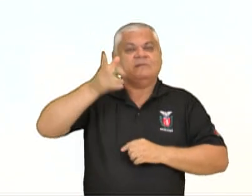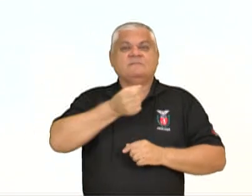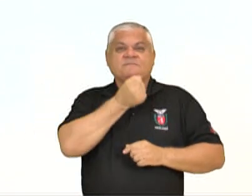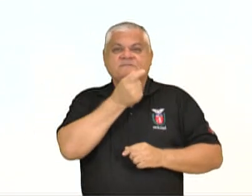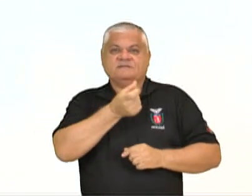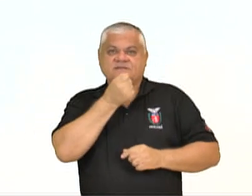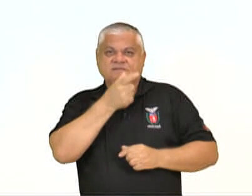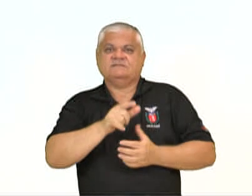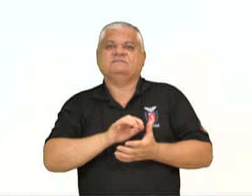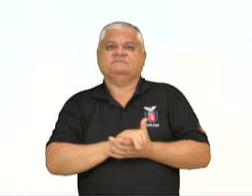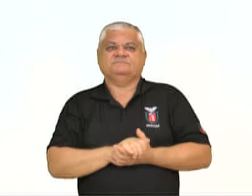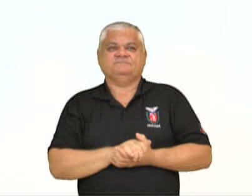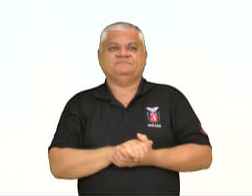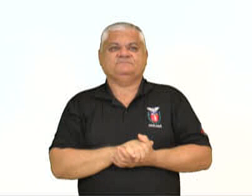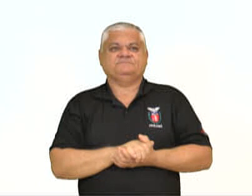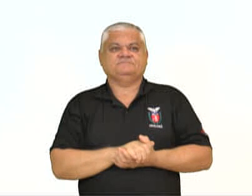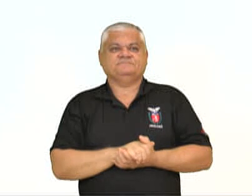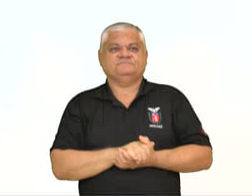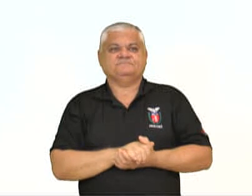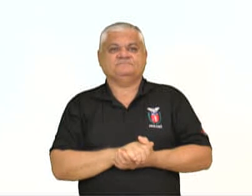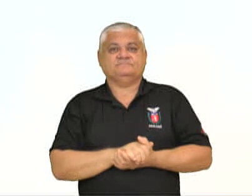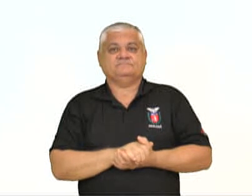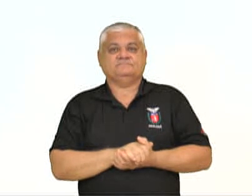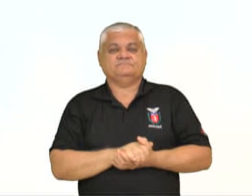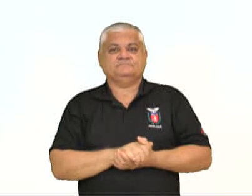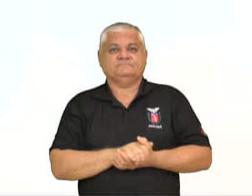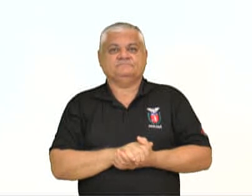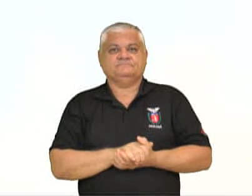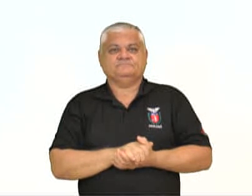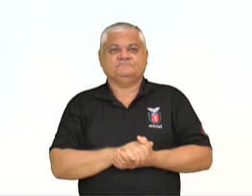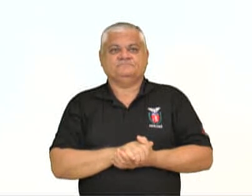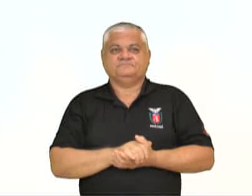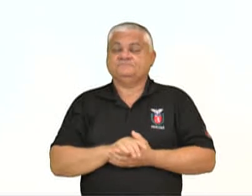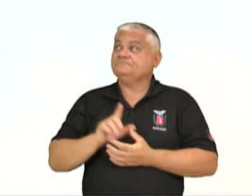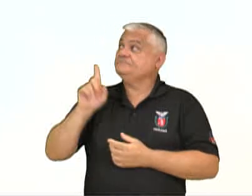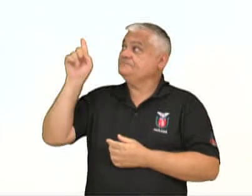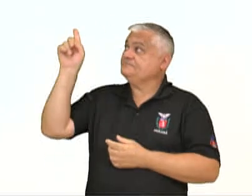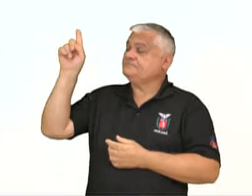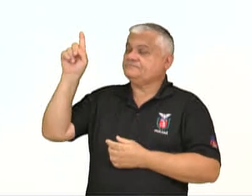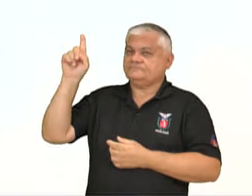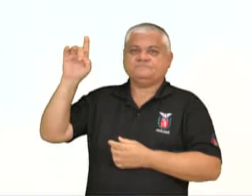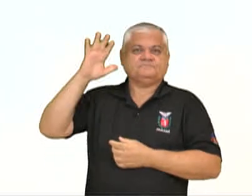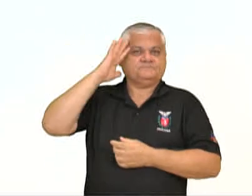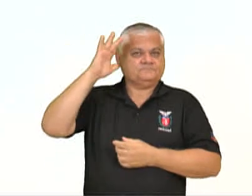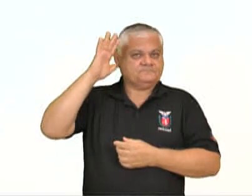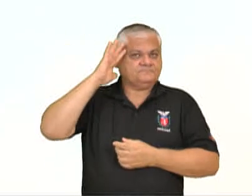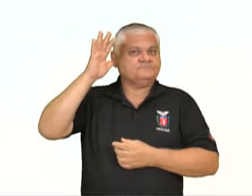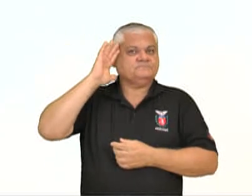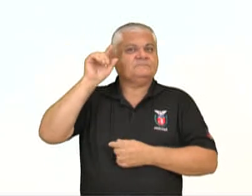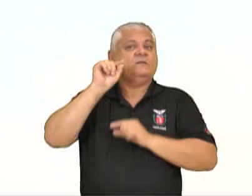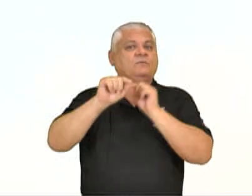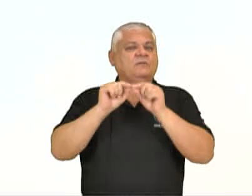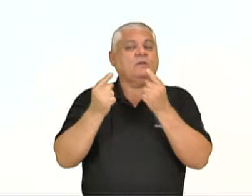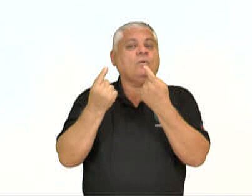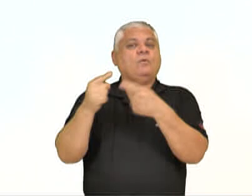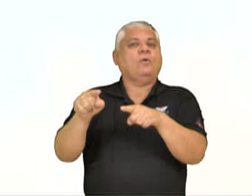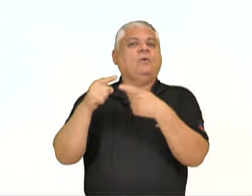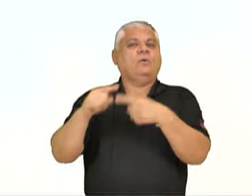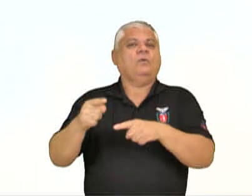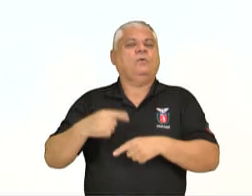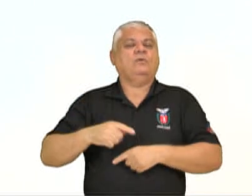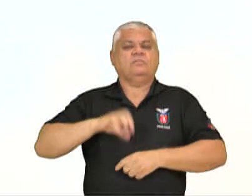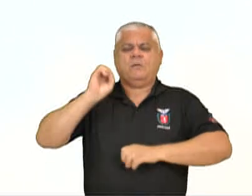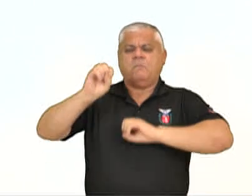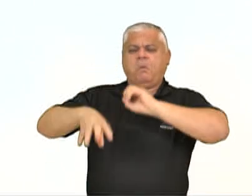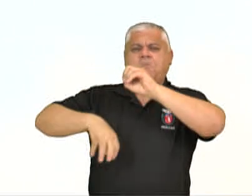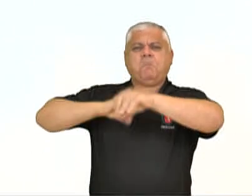né? Então, para a gente refletir, esta charge faz uma crítica à produção excessiva de lixo Isso